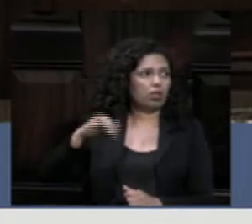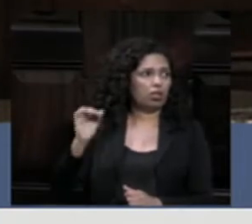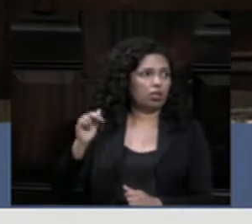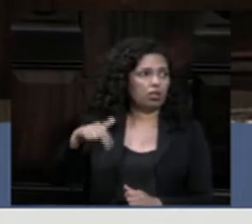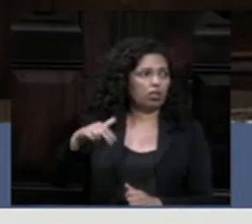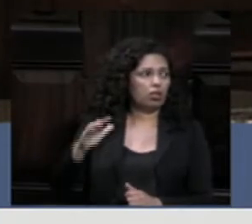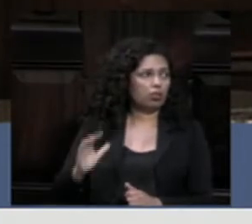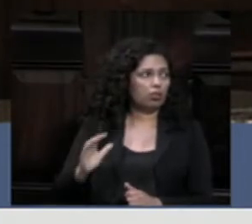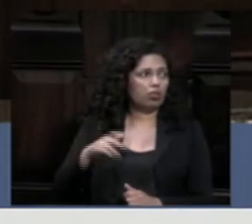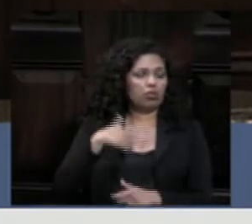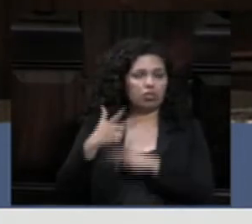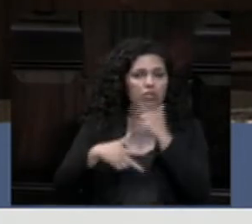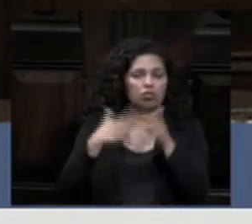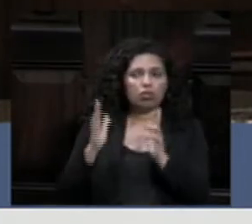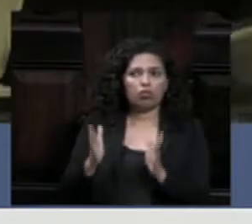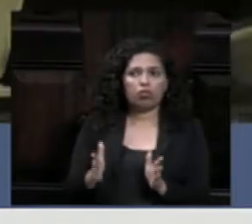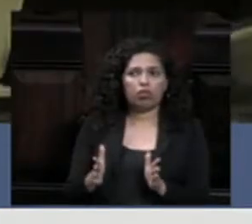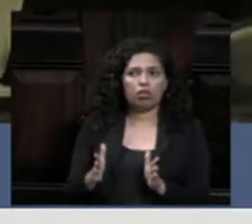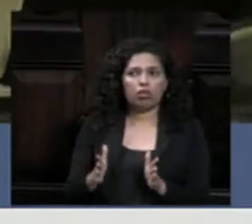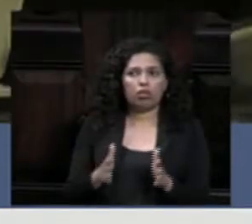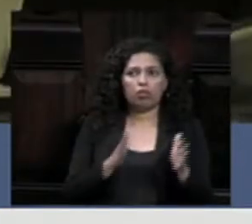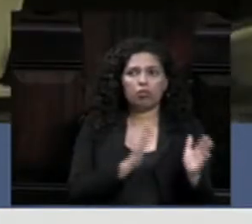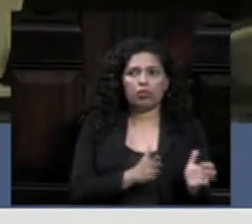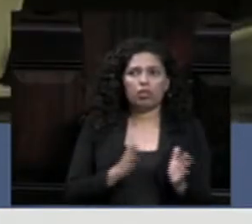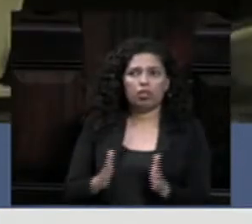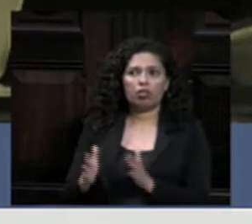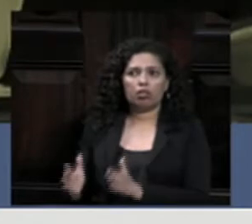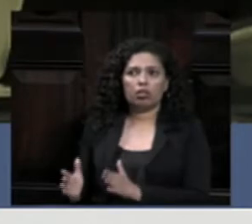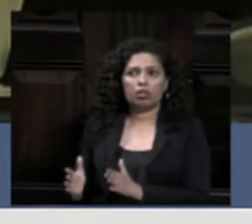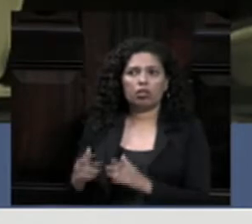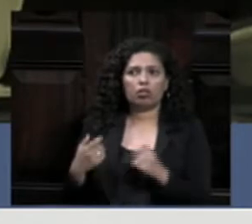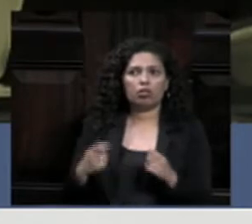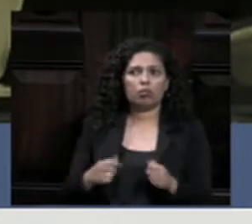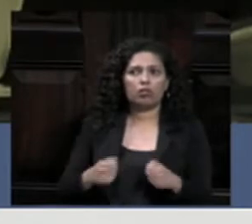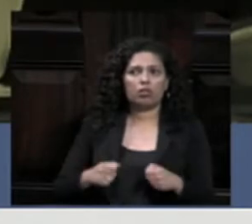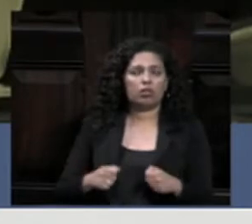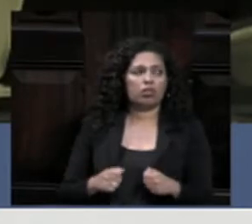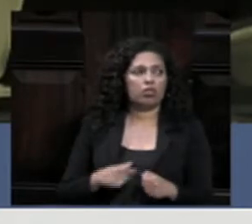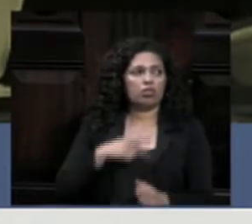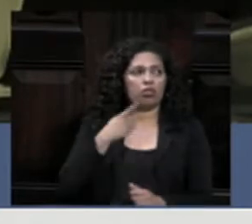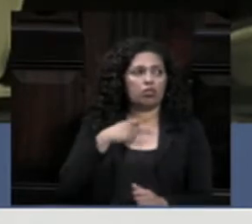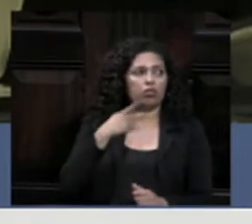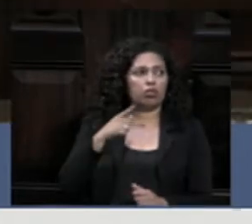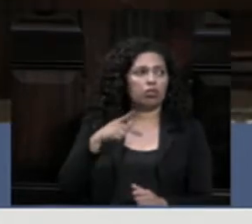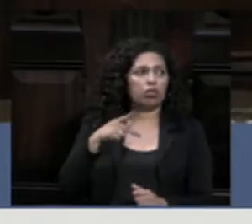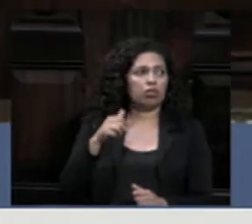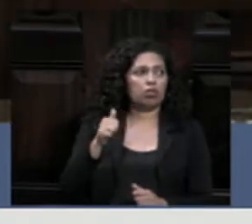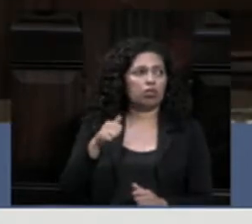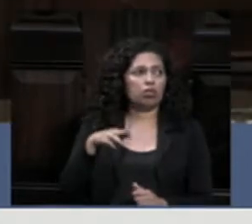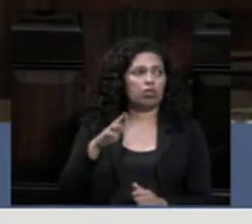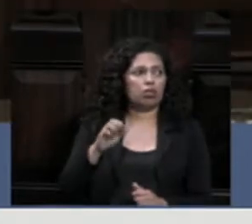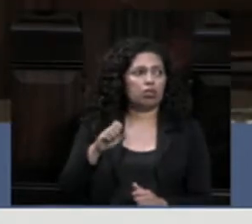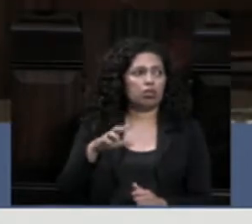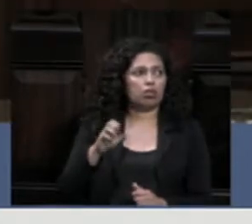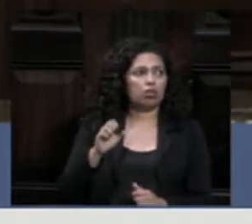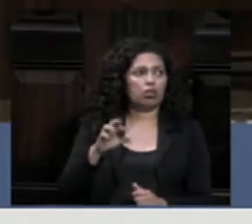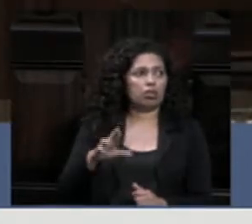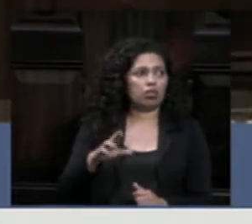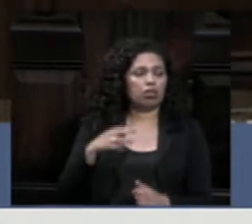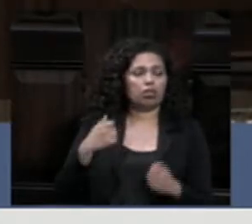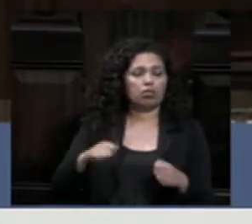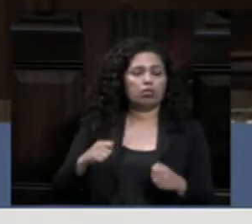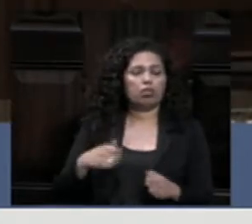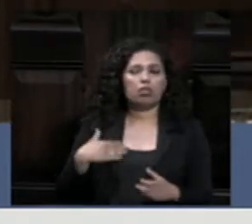objetivo... Vou chamar os trabalhos à ordem. Vou chamar a comissão que Vossa Excelência deu o parecer. Não, inclusive eu tenho uma emenda. Aí eu retiro as emendas. Eu vou